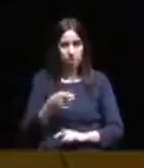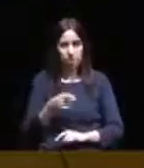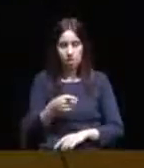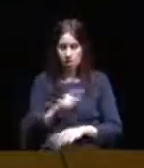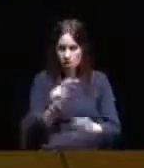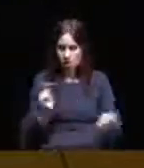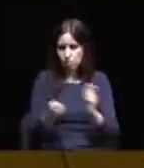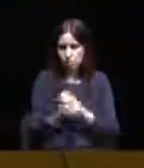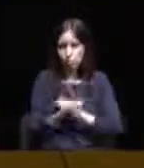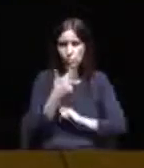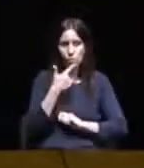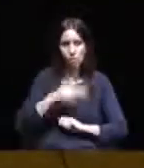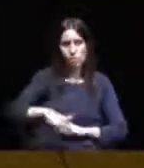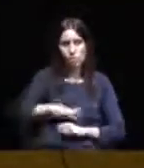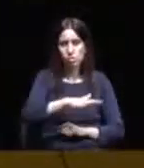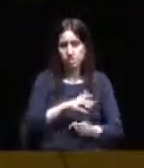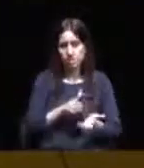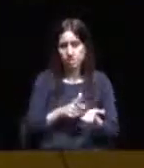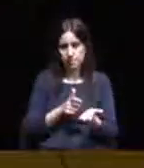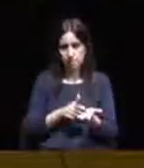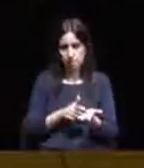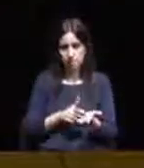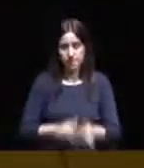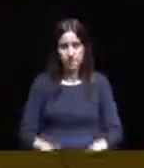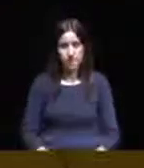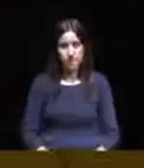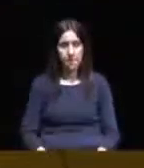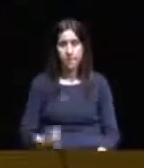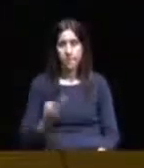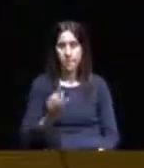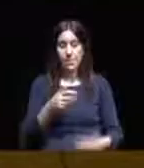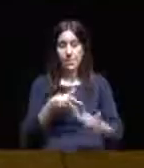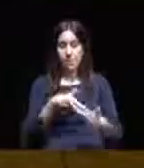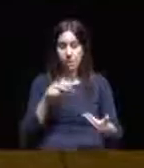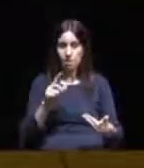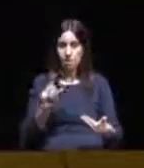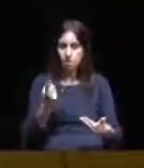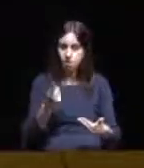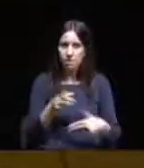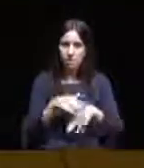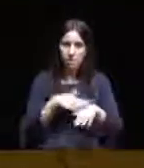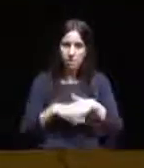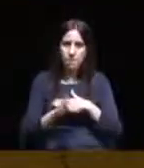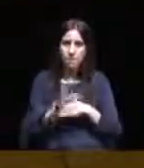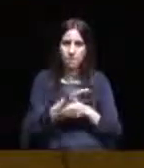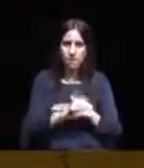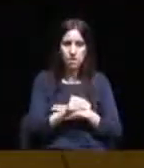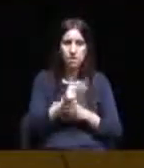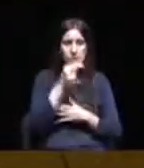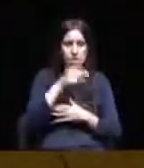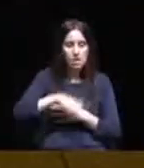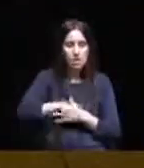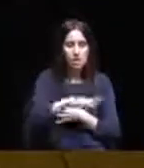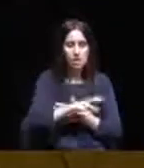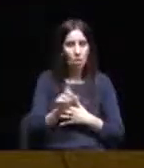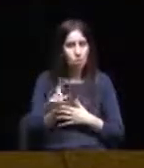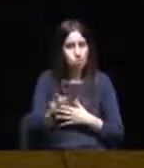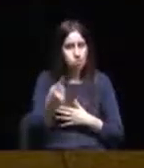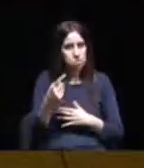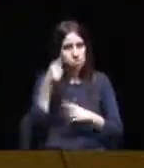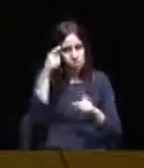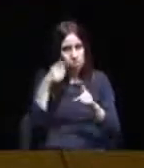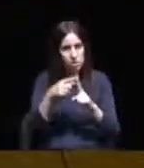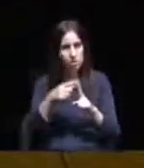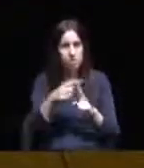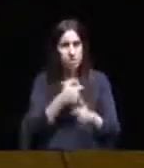uma transformação profunda desta zona. Nesse contexto, a Câmara poderia ter ido mais longe e estes terrenos deveriam servir